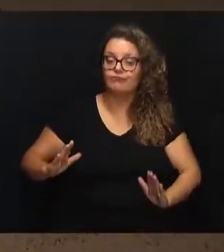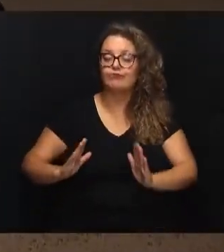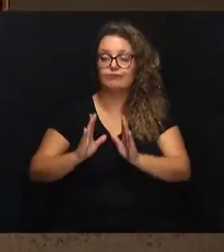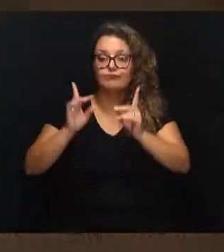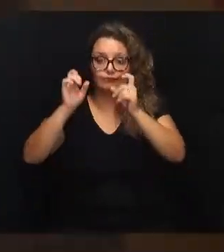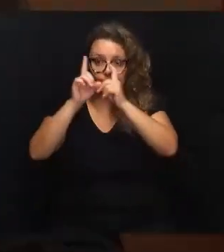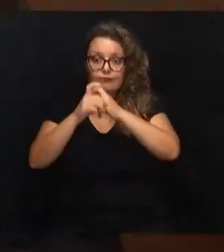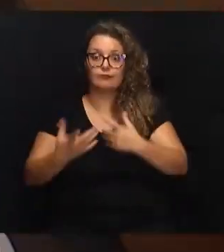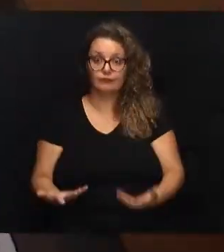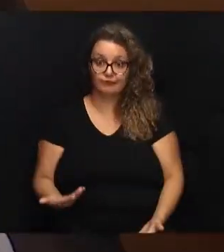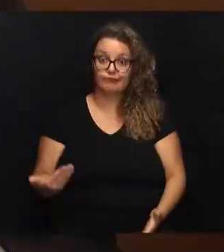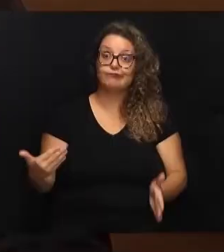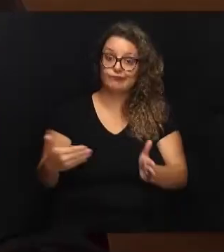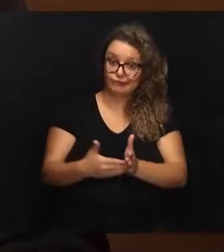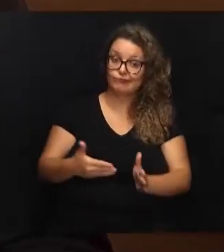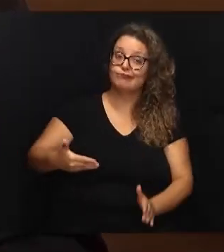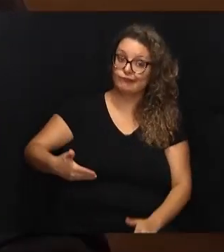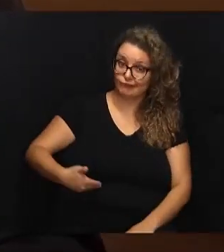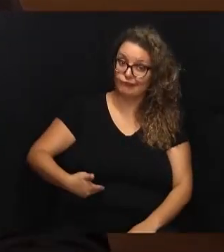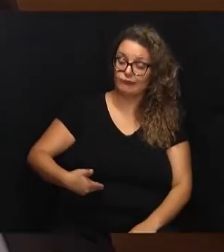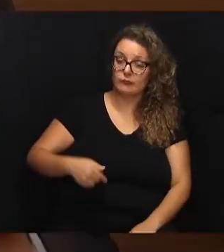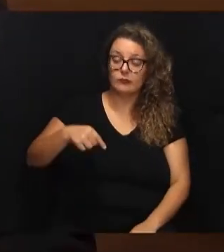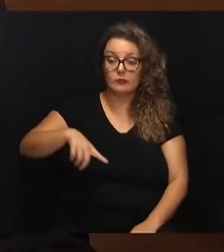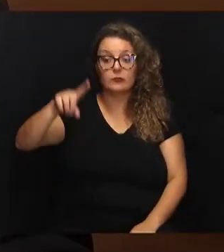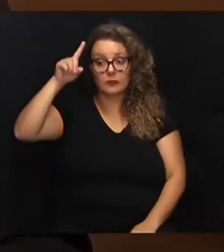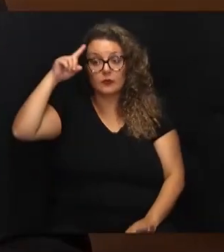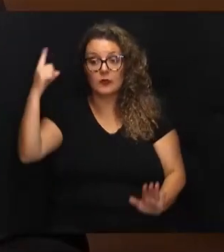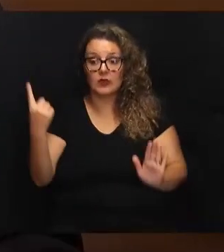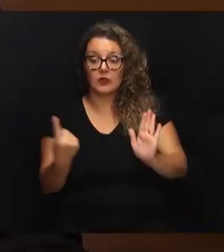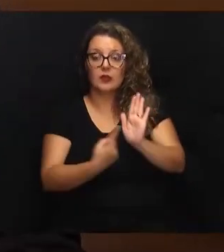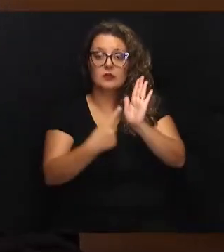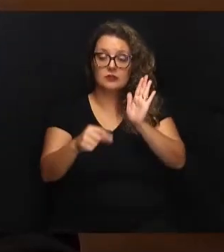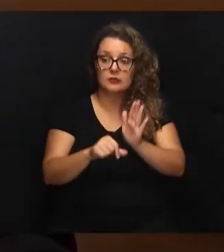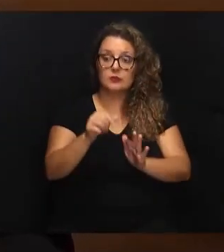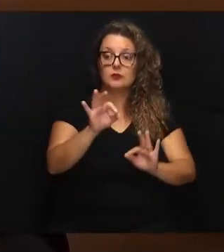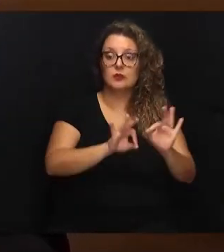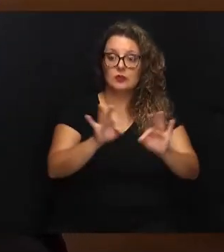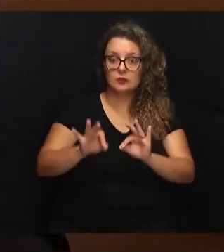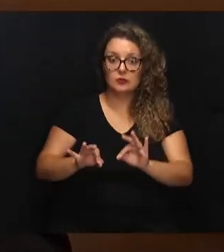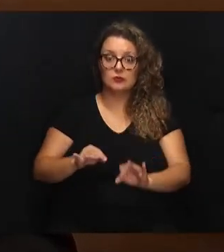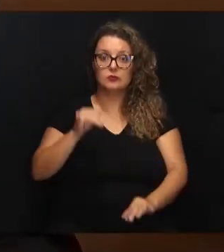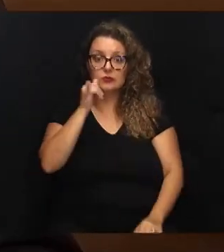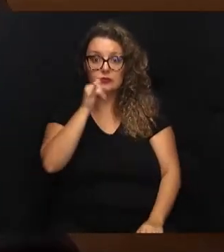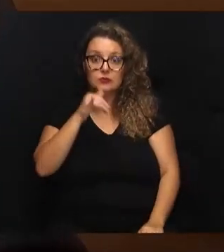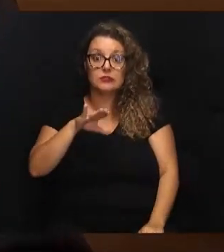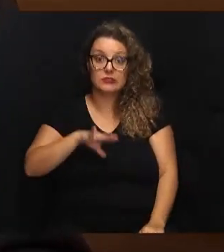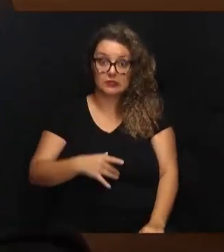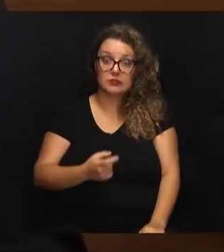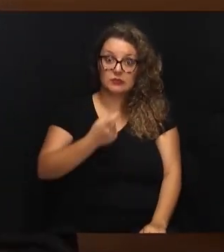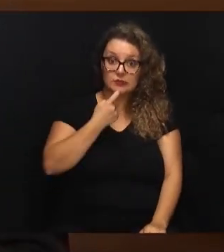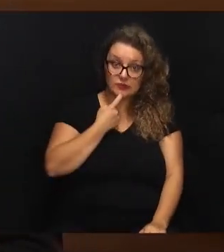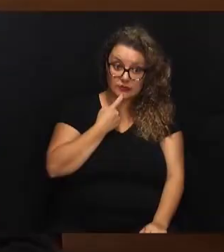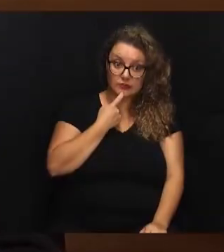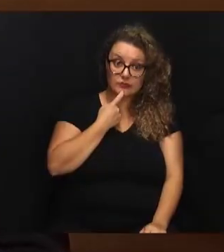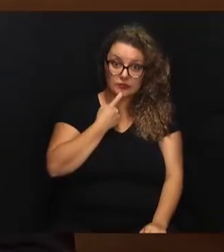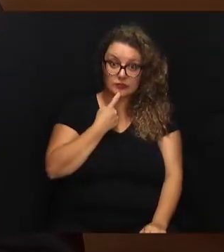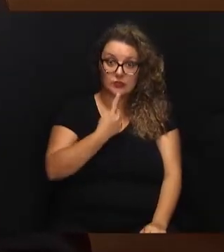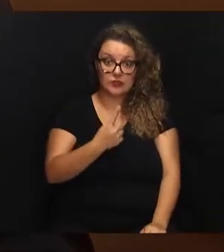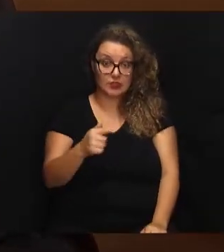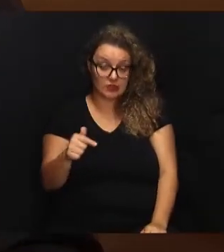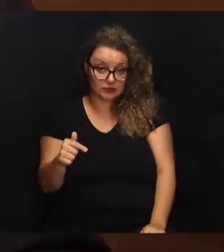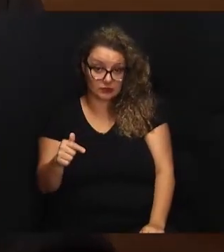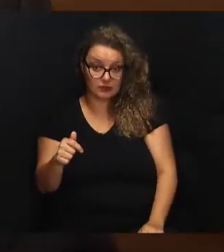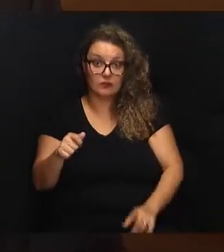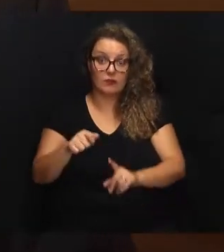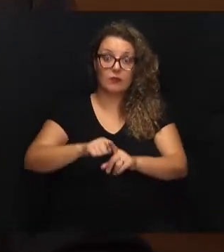até fome. Então, essa data marca essa primeira organização dos italianos na cidade de Campinas. E o 17 de